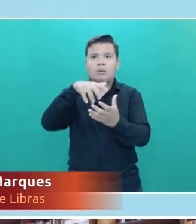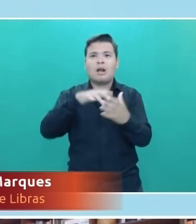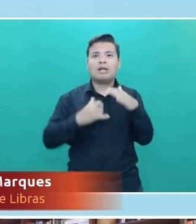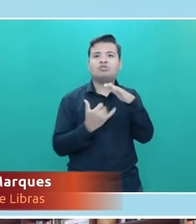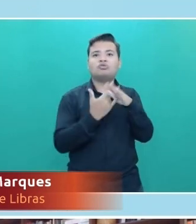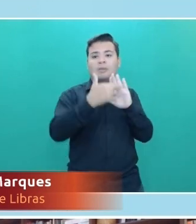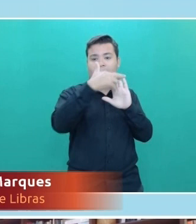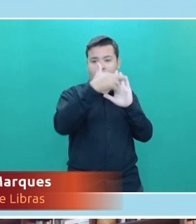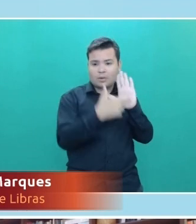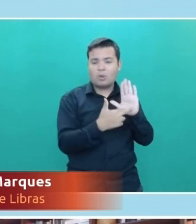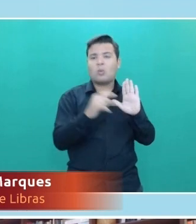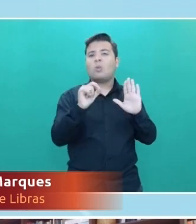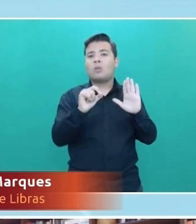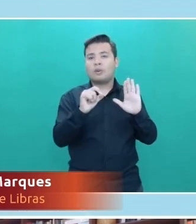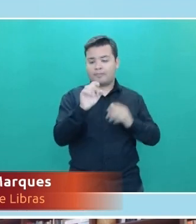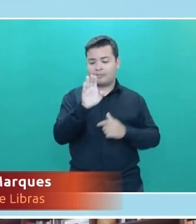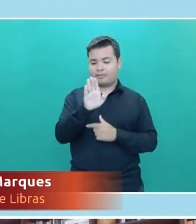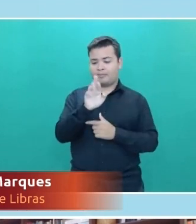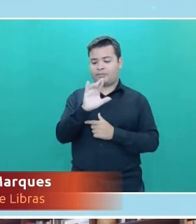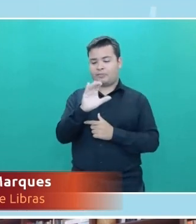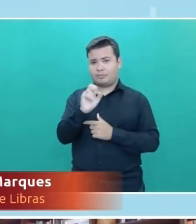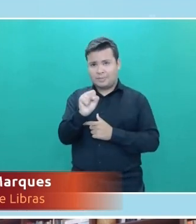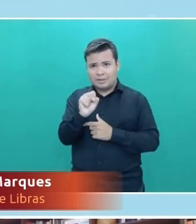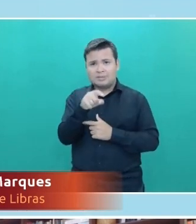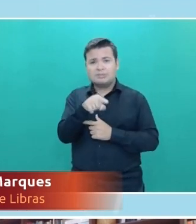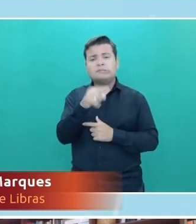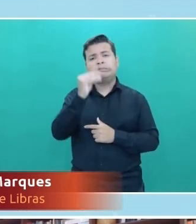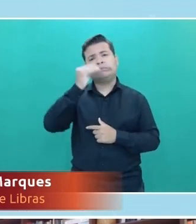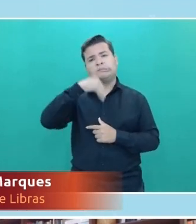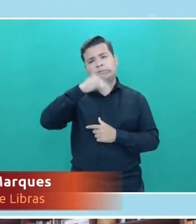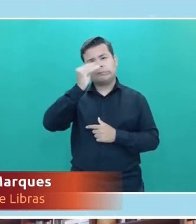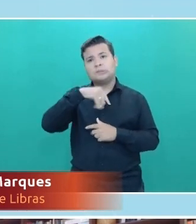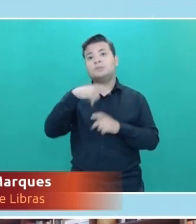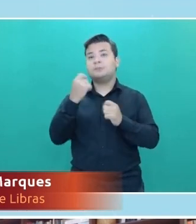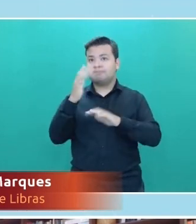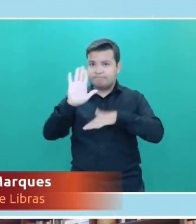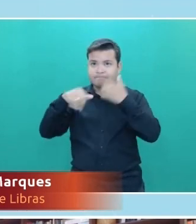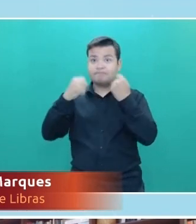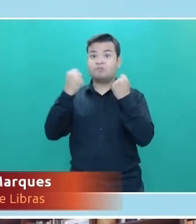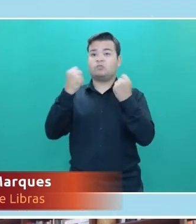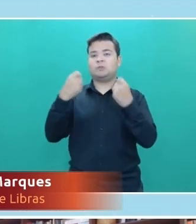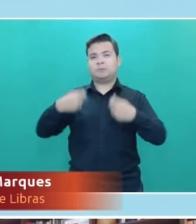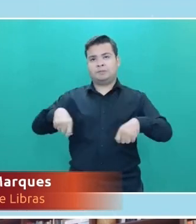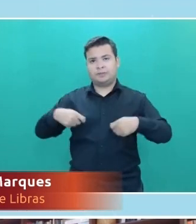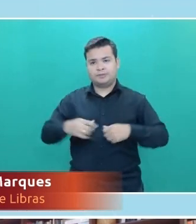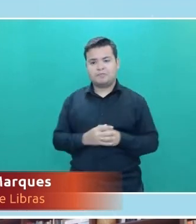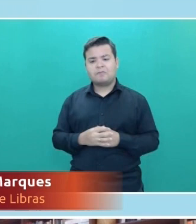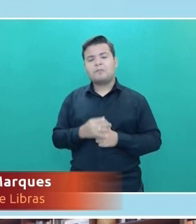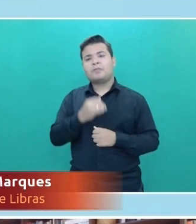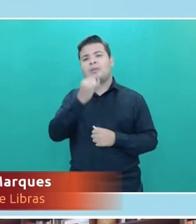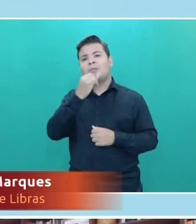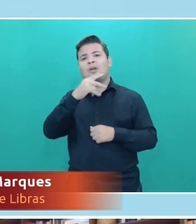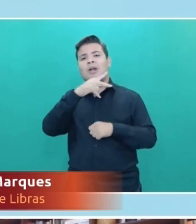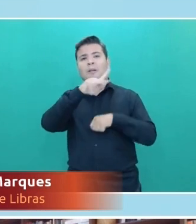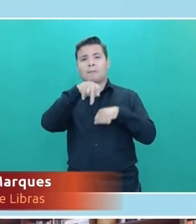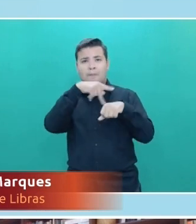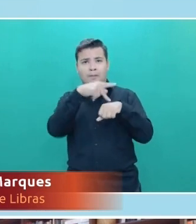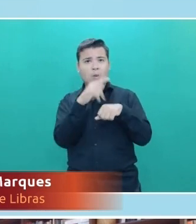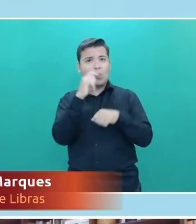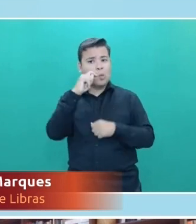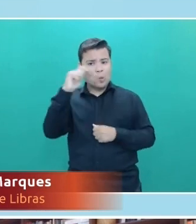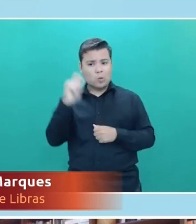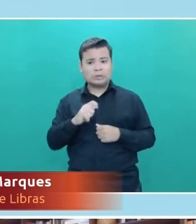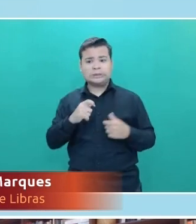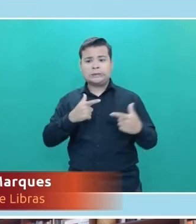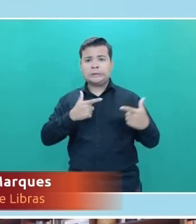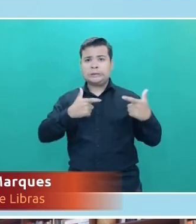ainda carece de muita musculatura. Então, a gente pode perceber que, por exemplo, a guerra na Ucrânia não é tratada